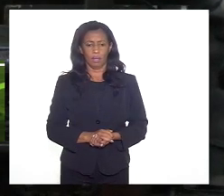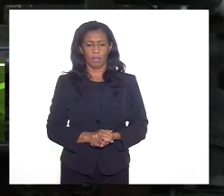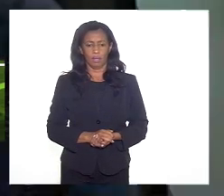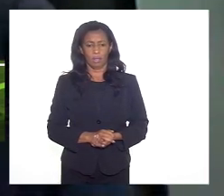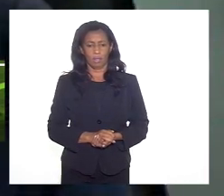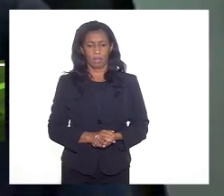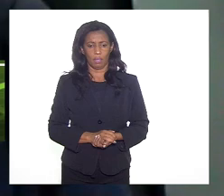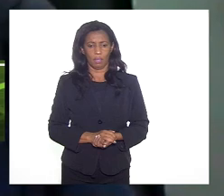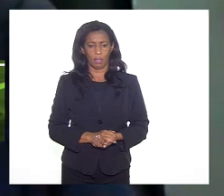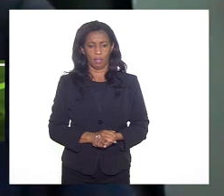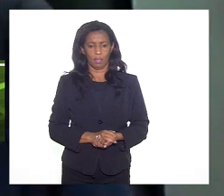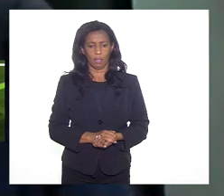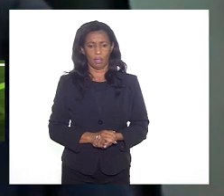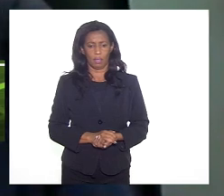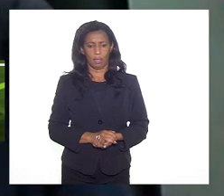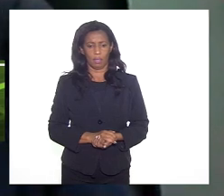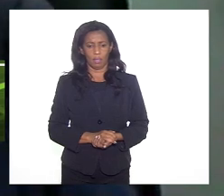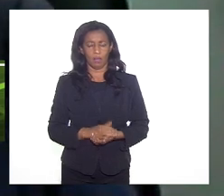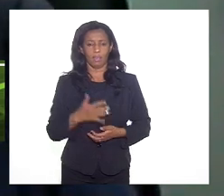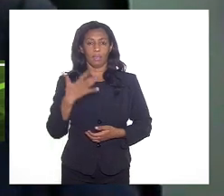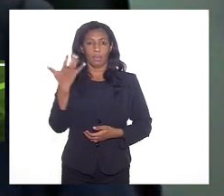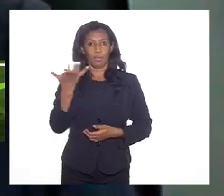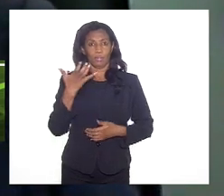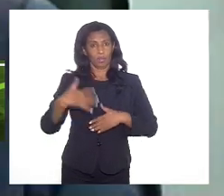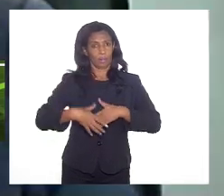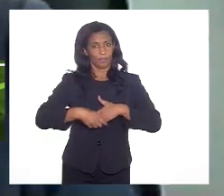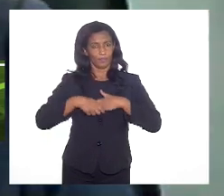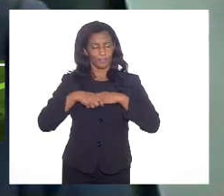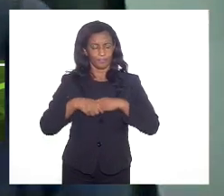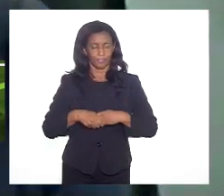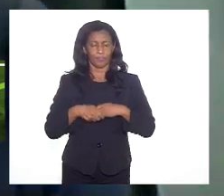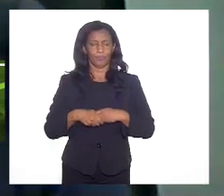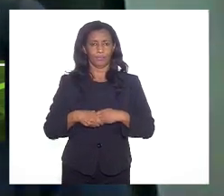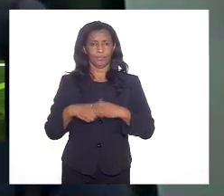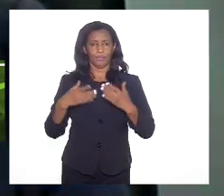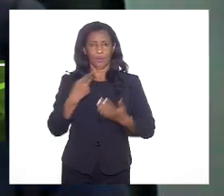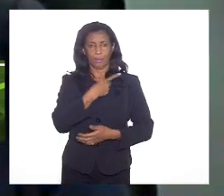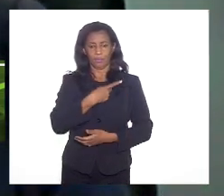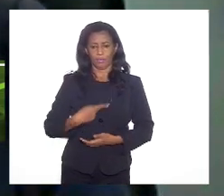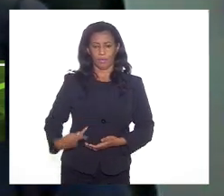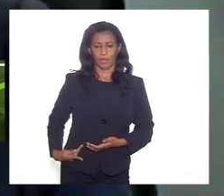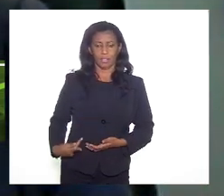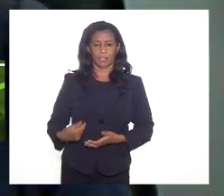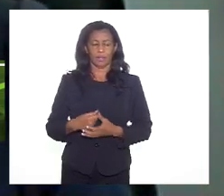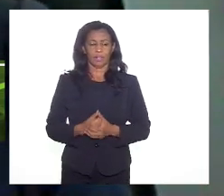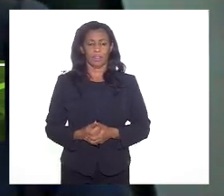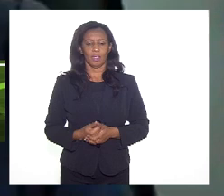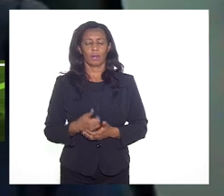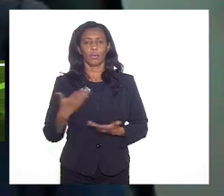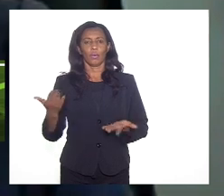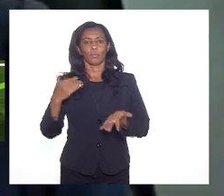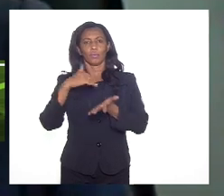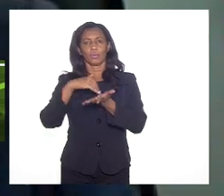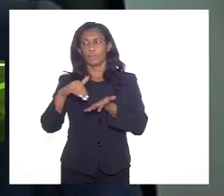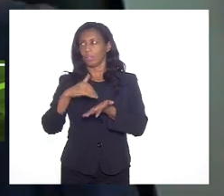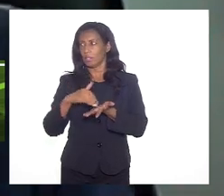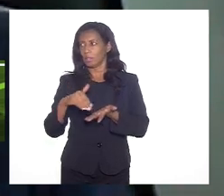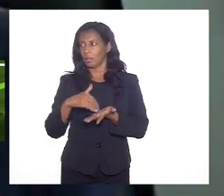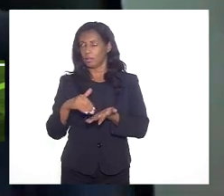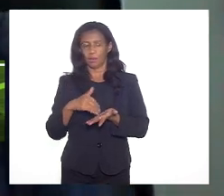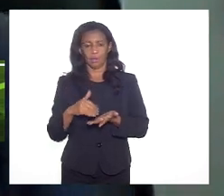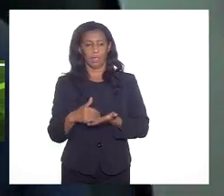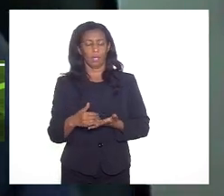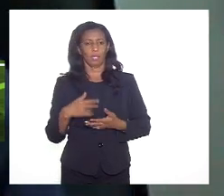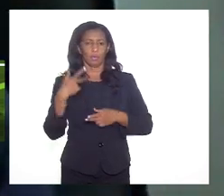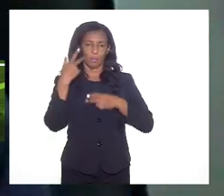Presidente, eu queria cumprimentar a Vossa Excelência pela realização da audiência, cumprimentar o secretário por sua